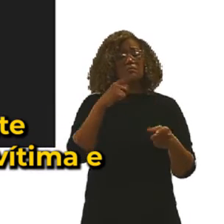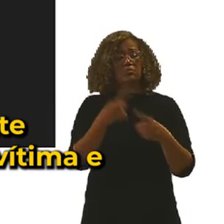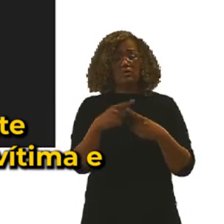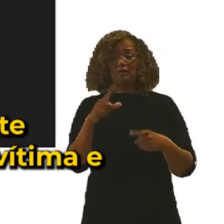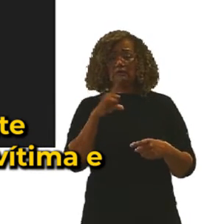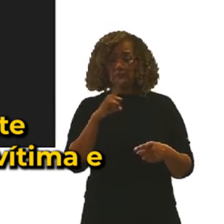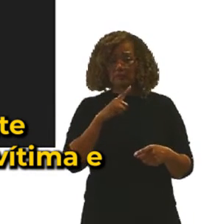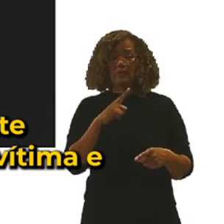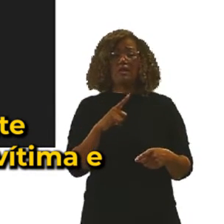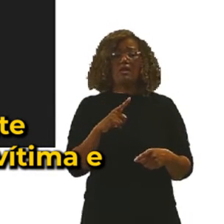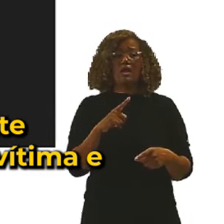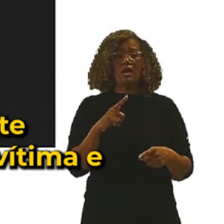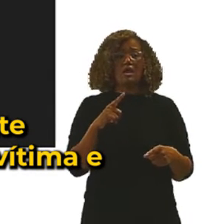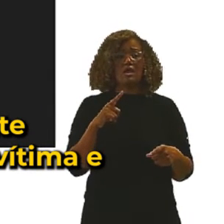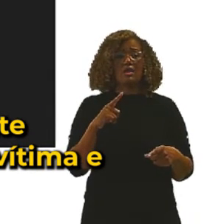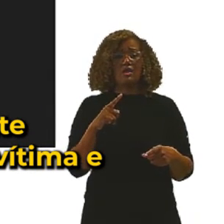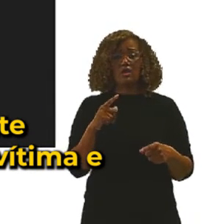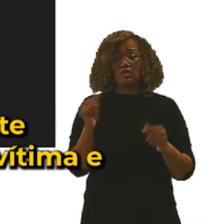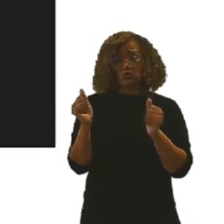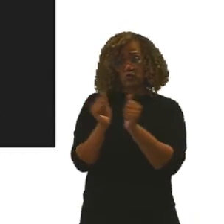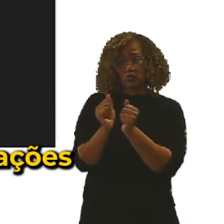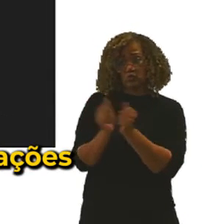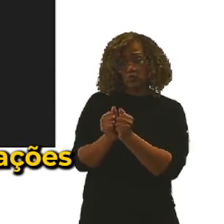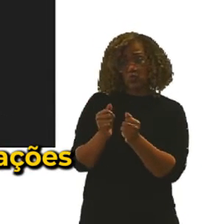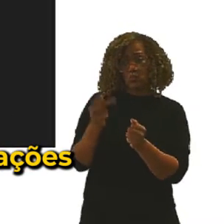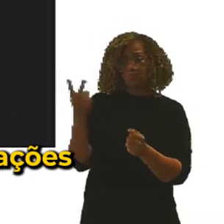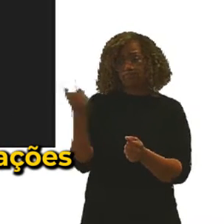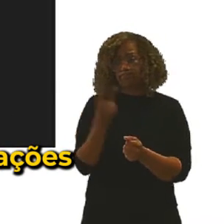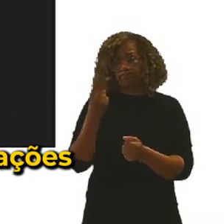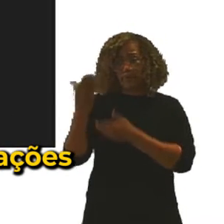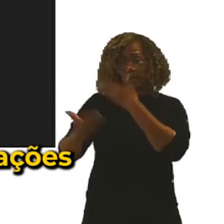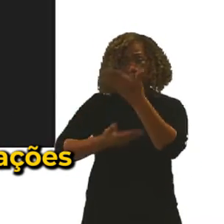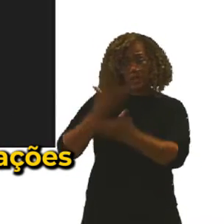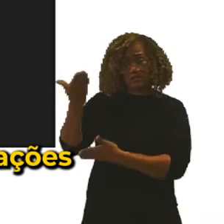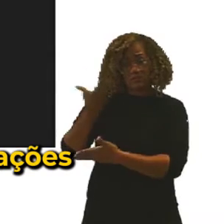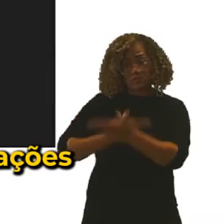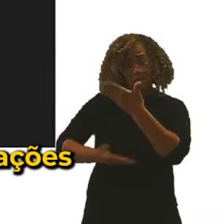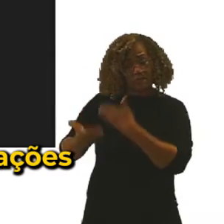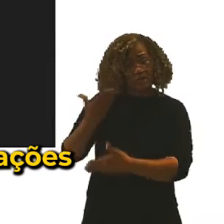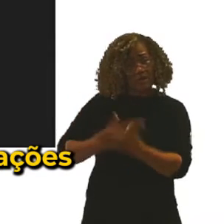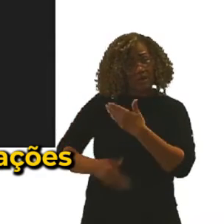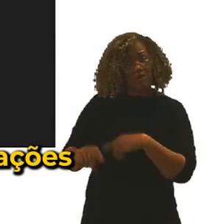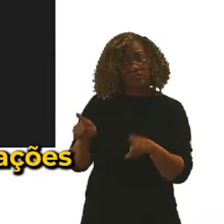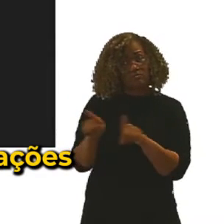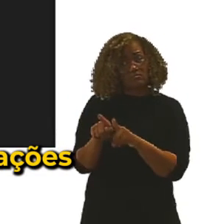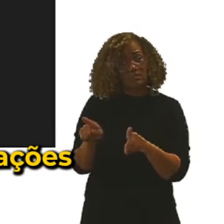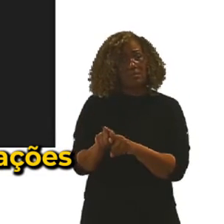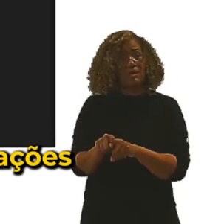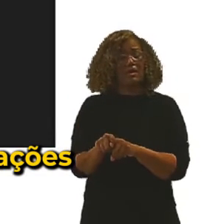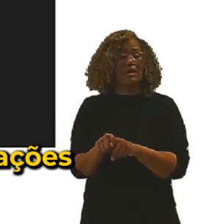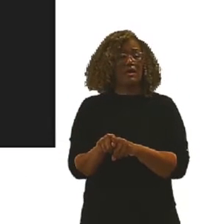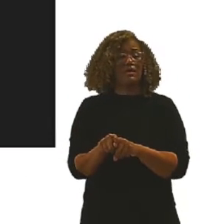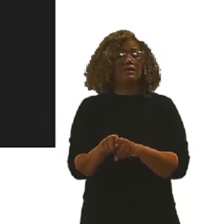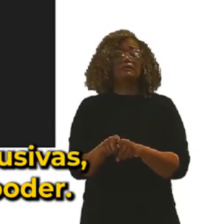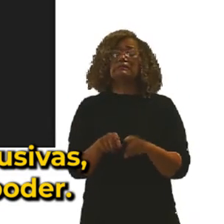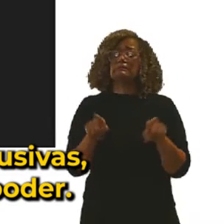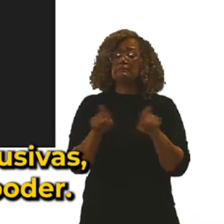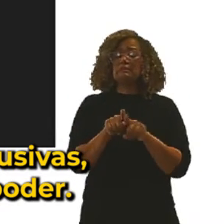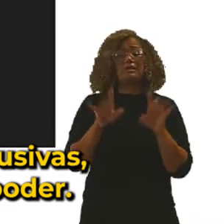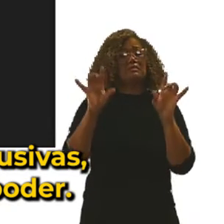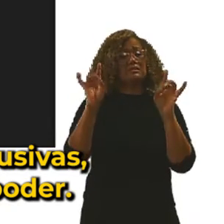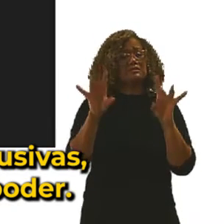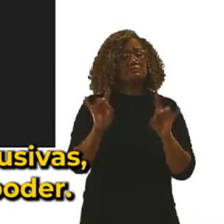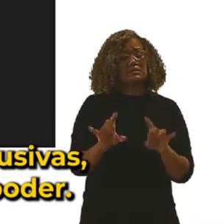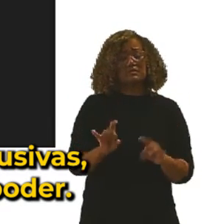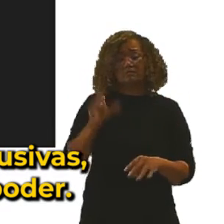vínculo afetivo entre a vítima e o seu algoz, dificuldade de rompimento dessas relações afetivas e, em especial, a